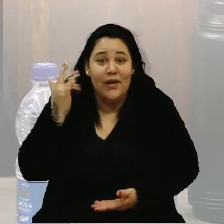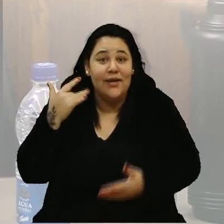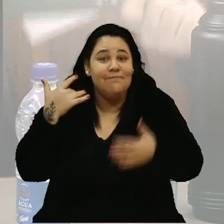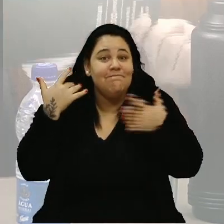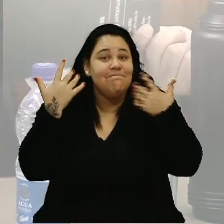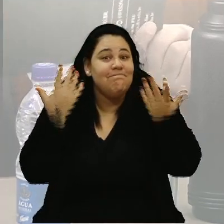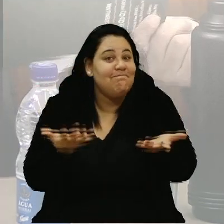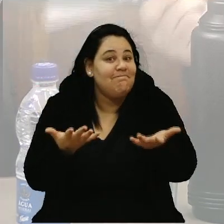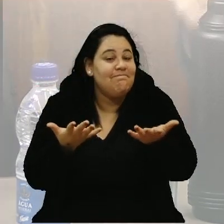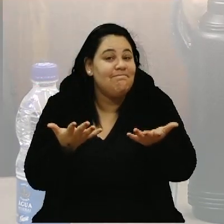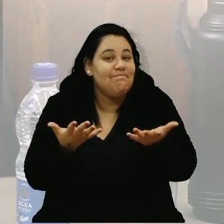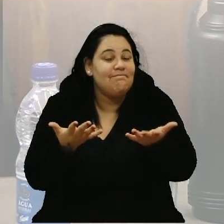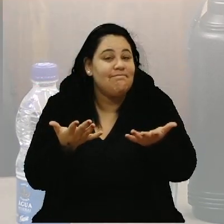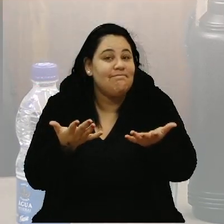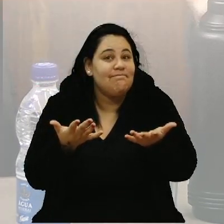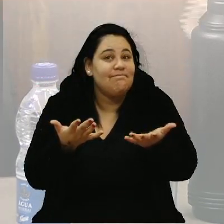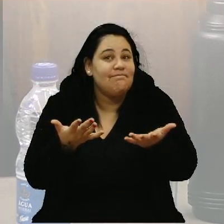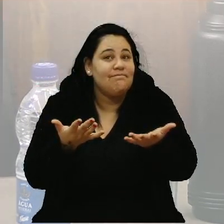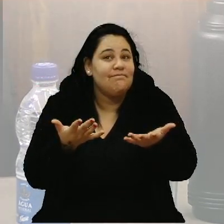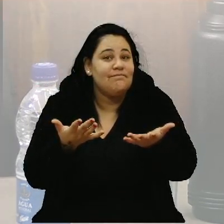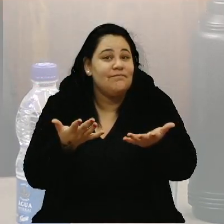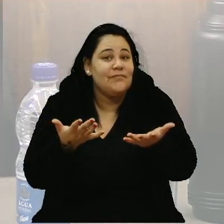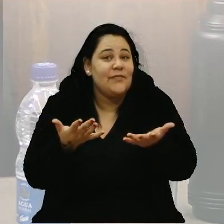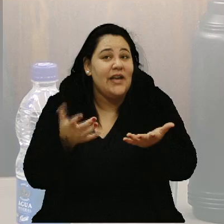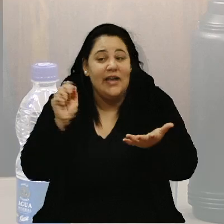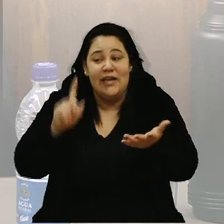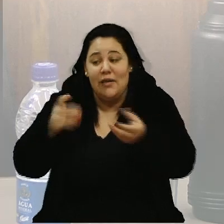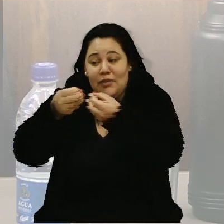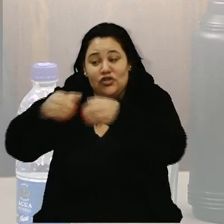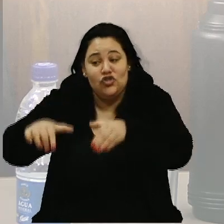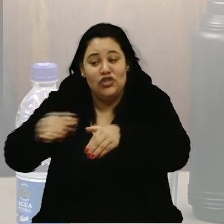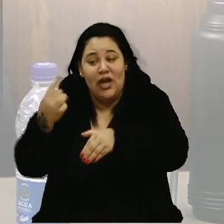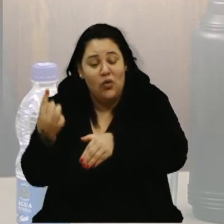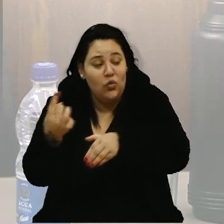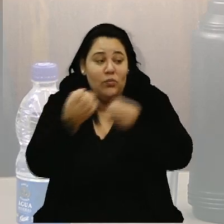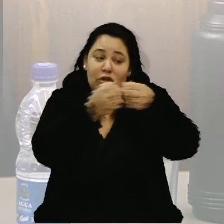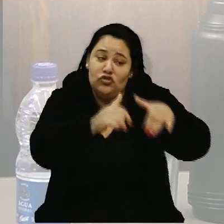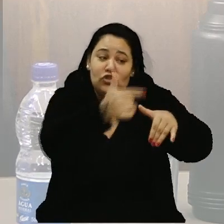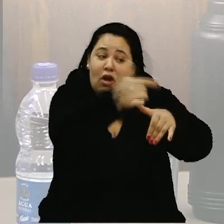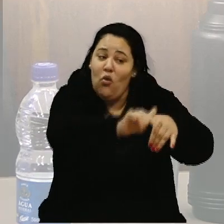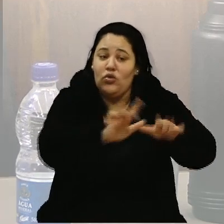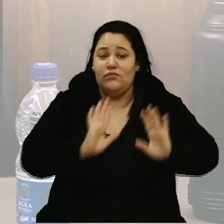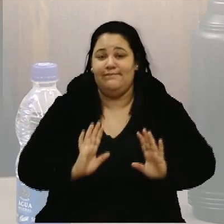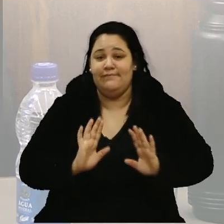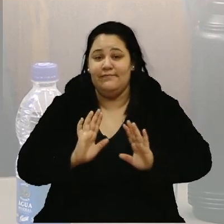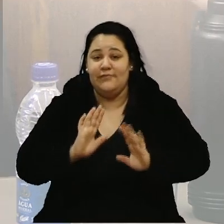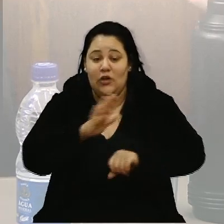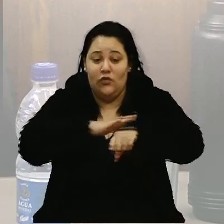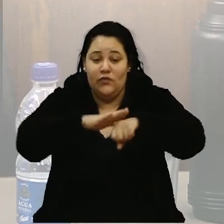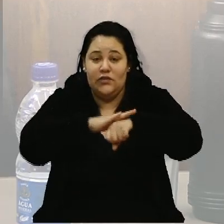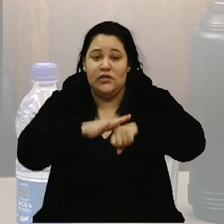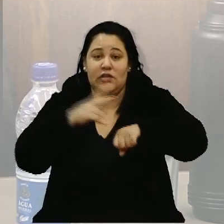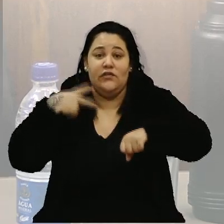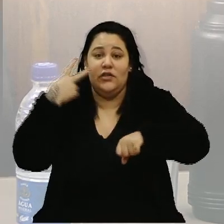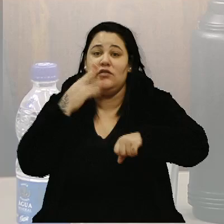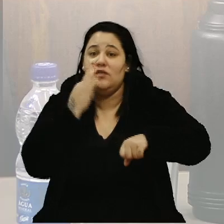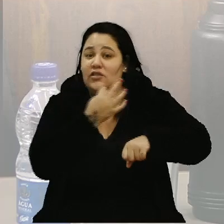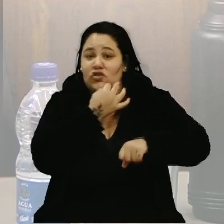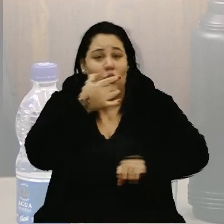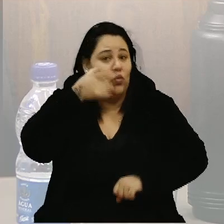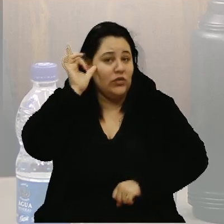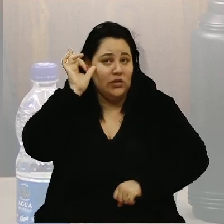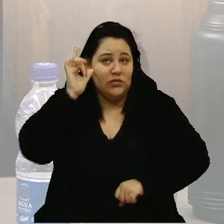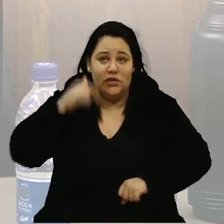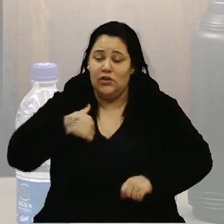Amanhã é outro. E pau que bate em Chico. Então, assim, eu falei com a vereadora Tati ontem, que falaria com qualquer vereador.